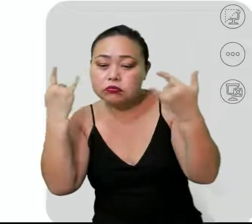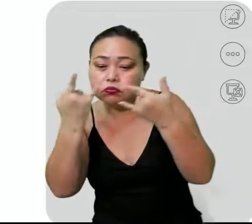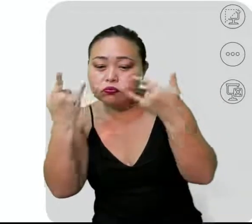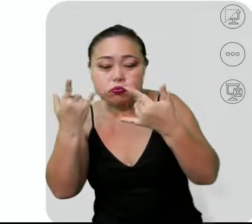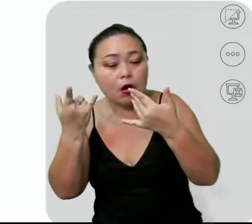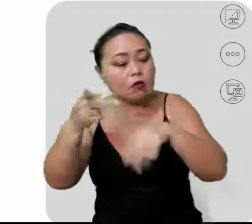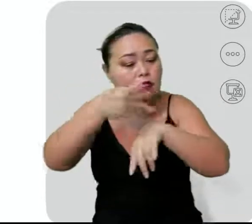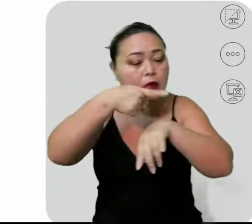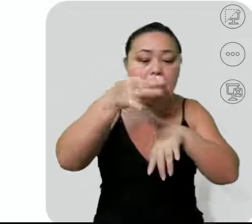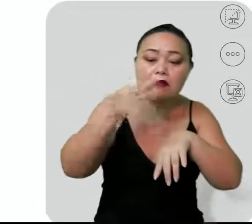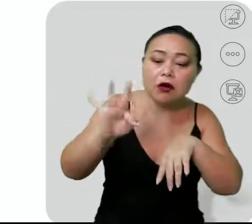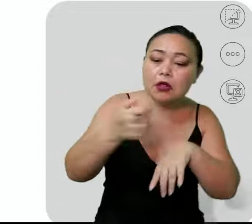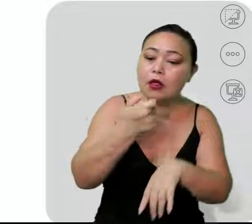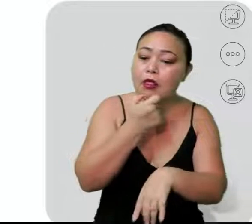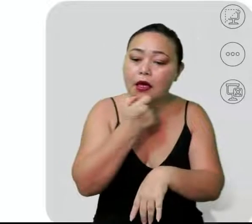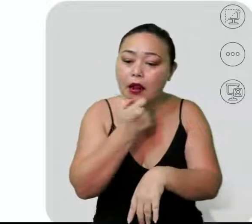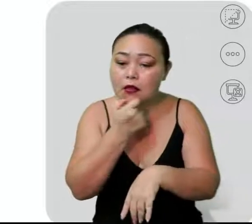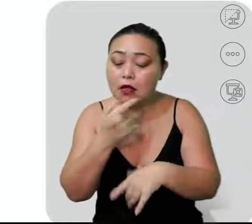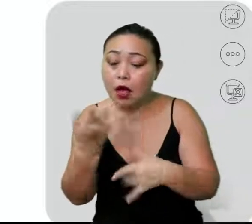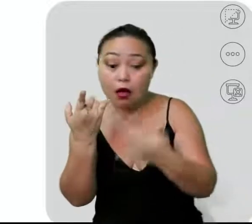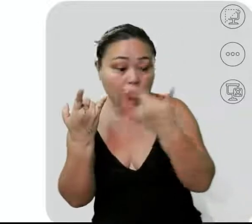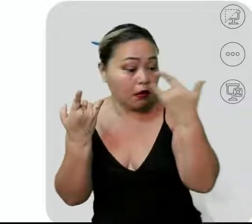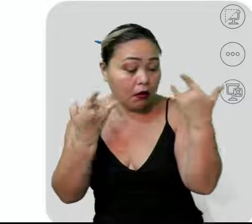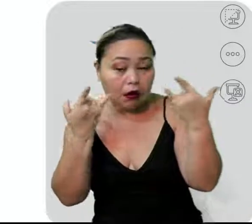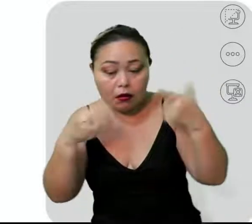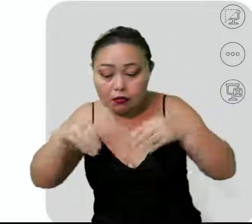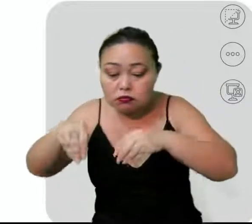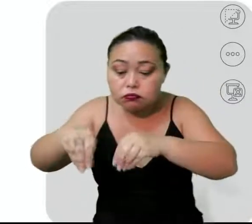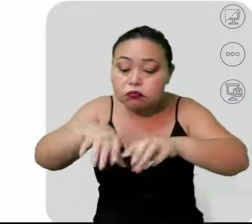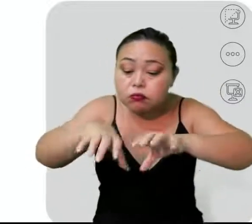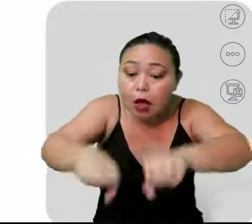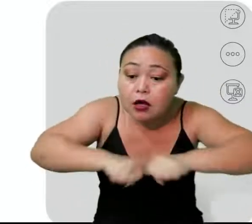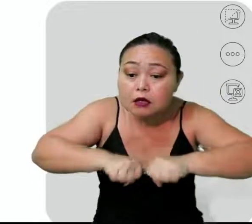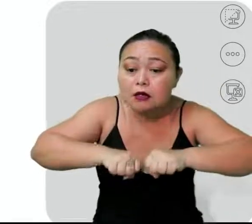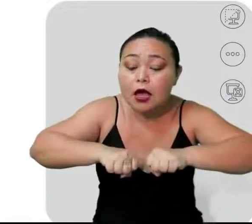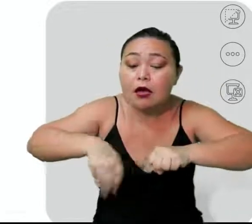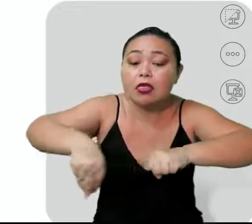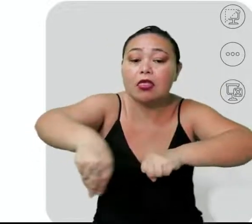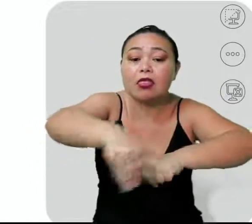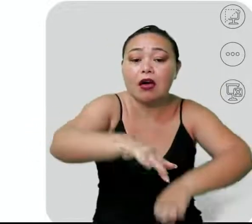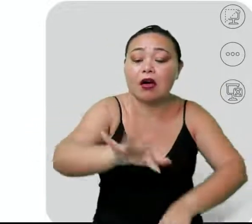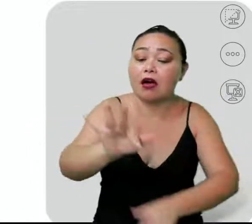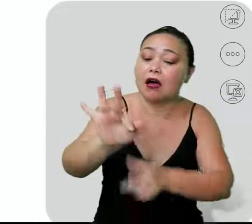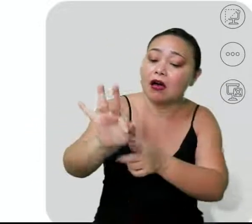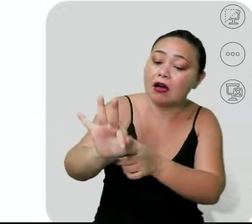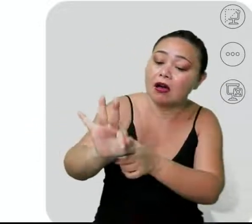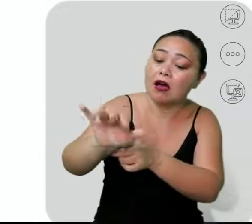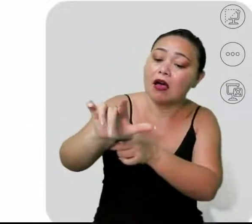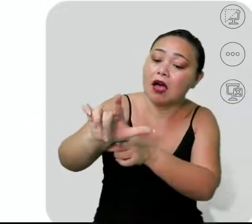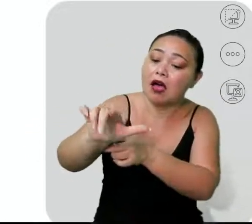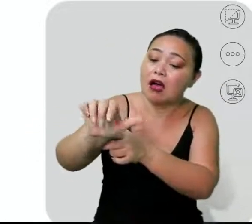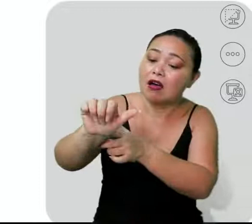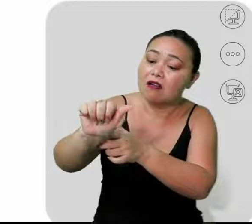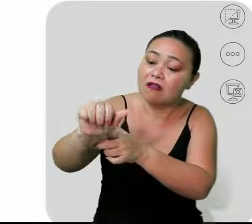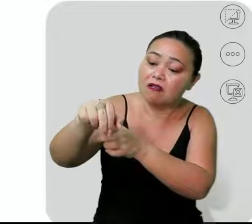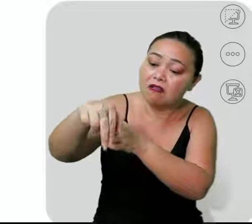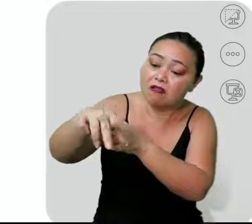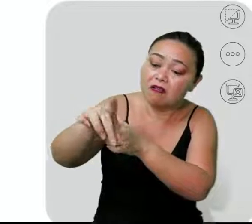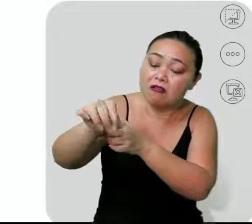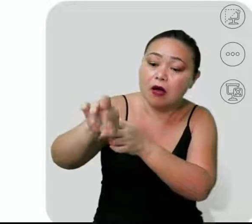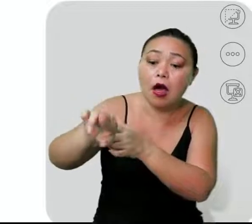da França e da Inglaterra pelo território de flores que eu falei Flandres é hoje a Bélgica